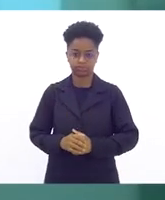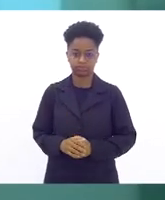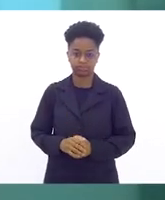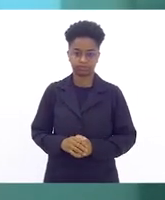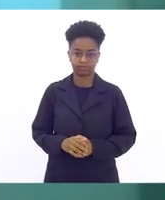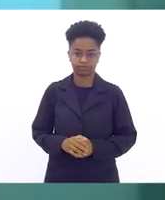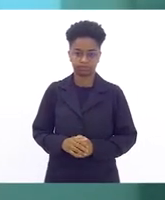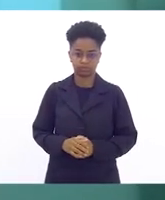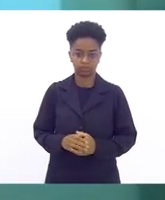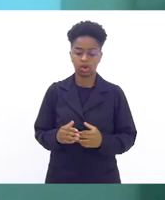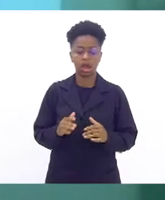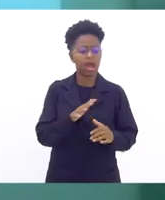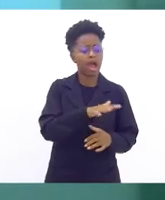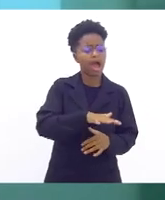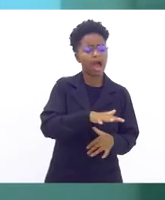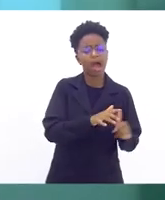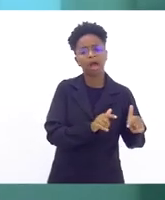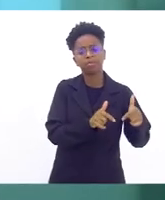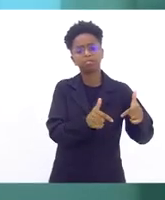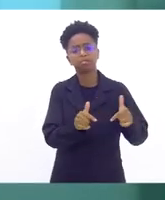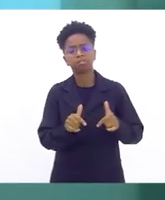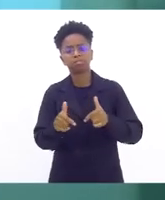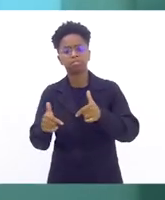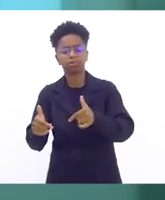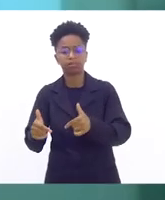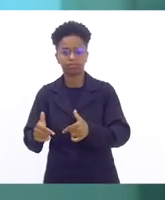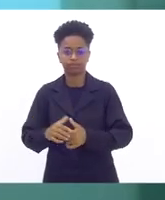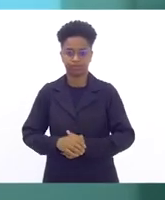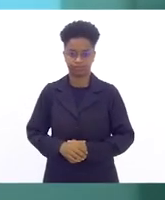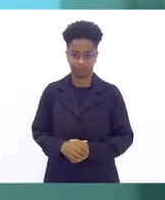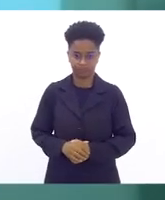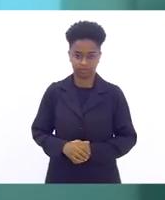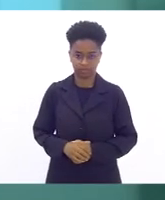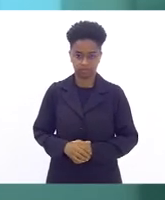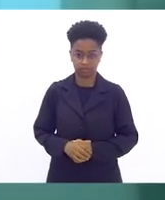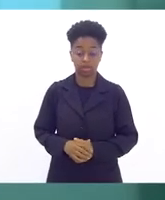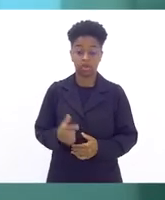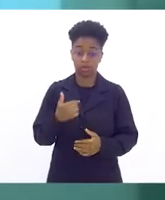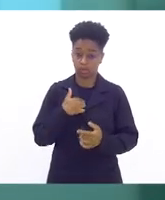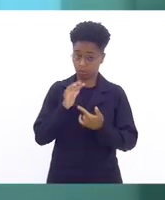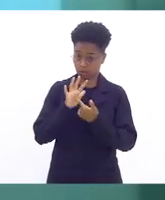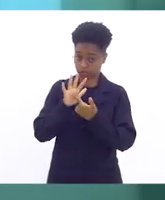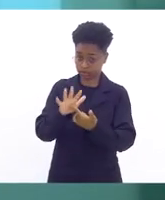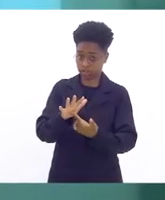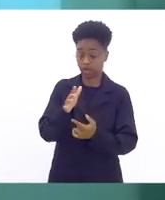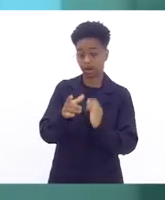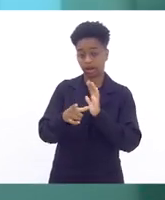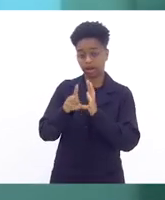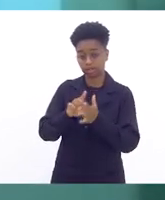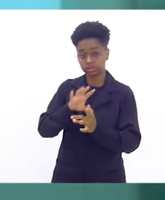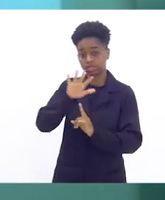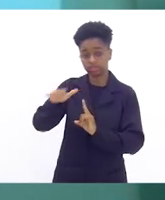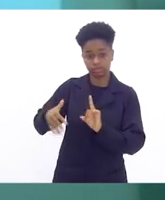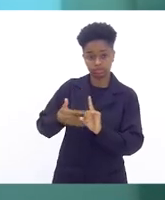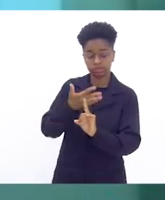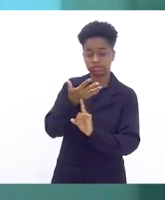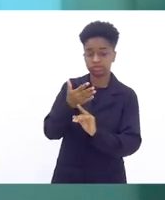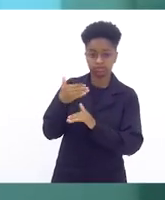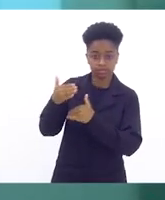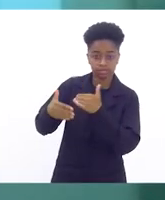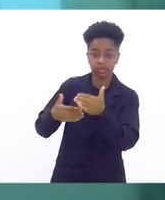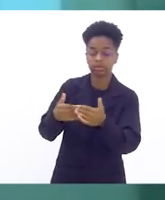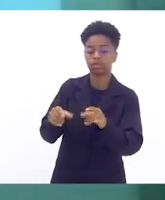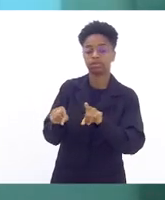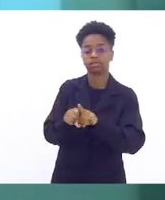áreas de atuação do fecan o fecan por como eu apresentei na área do meio ambiente e desenvolvimento urbano ele pode tratar